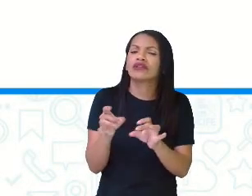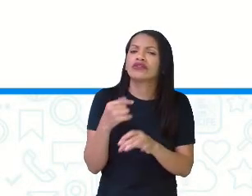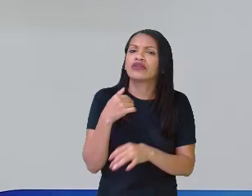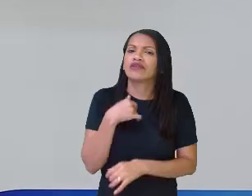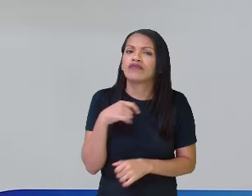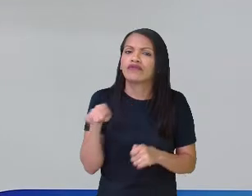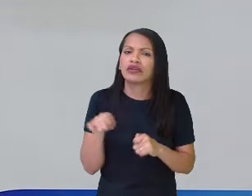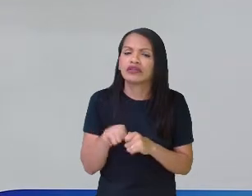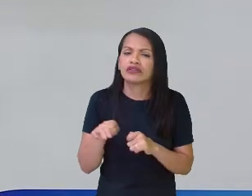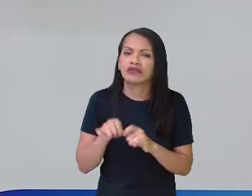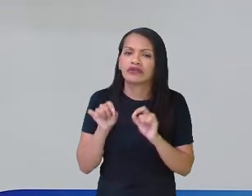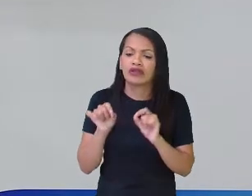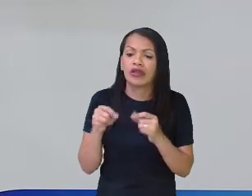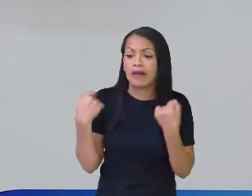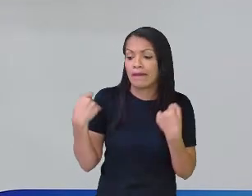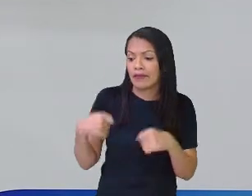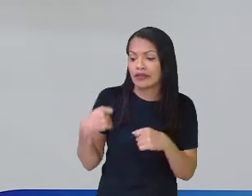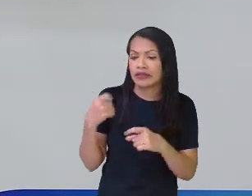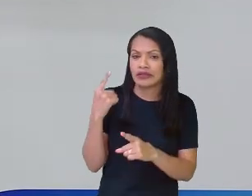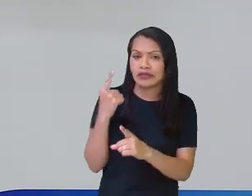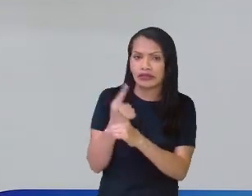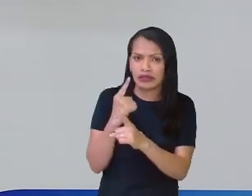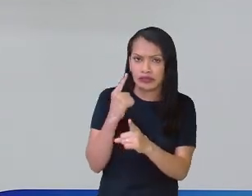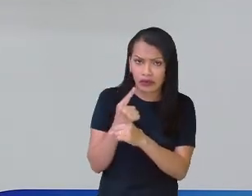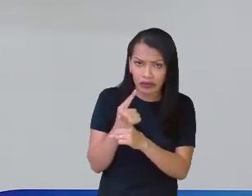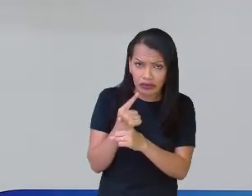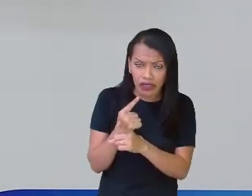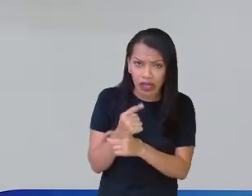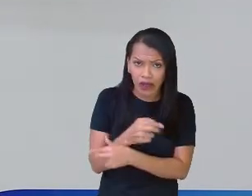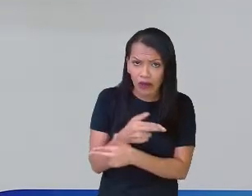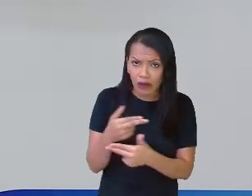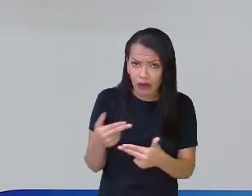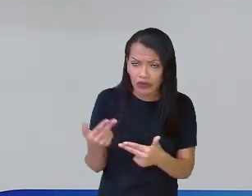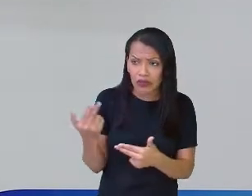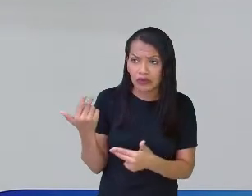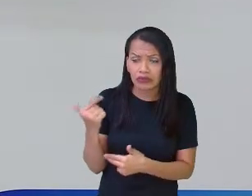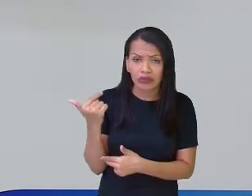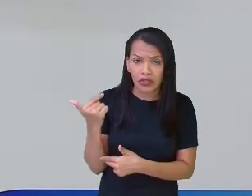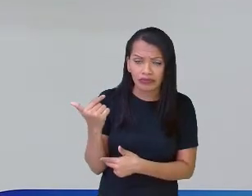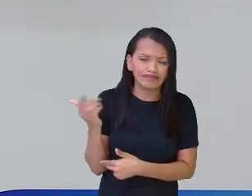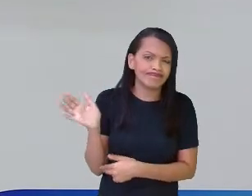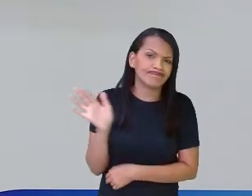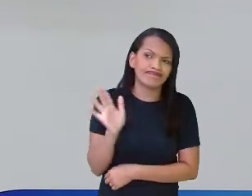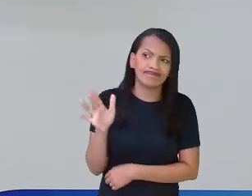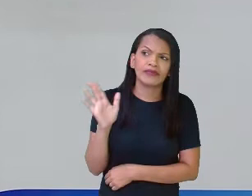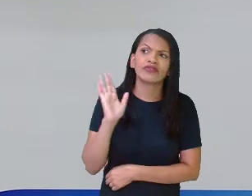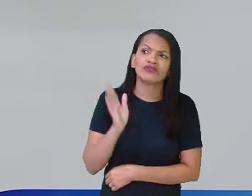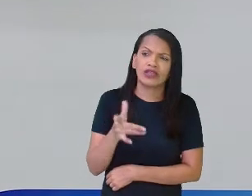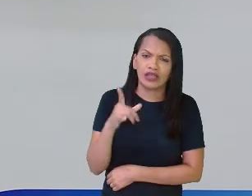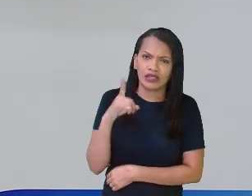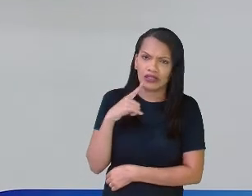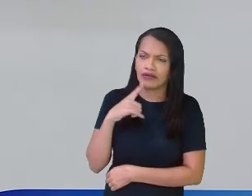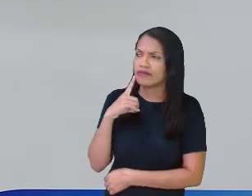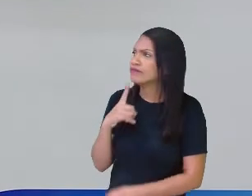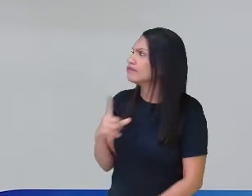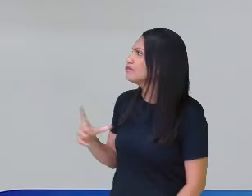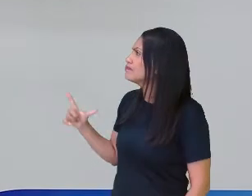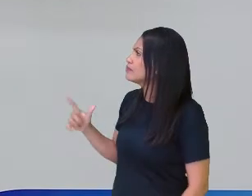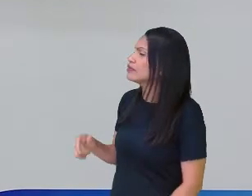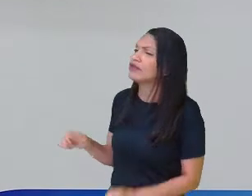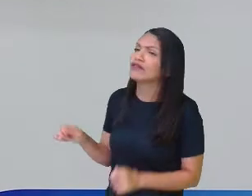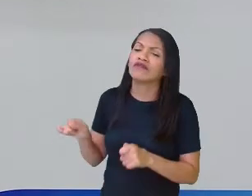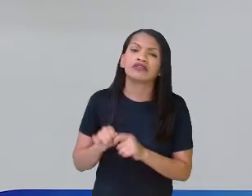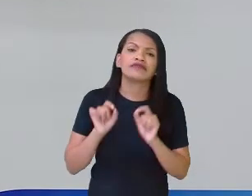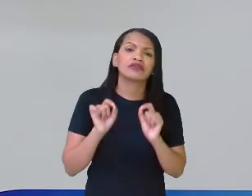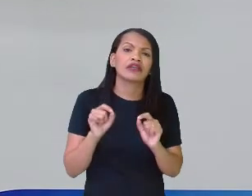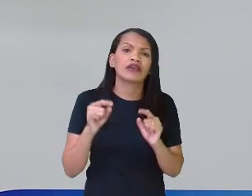Eu preciso encontrar dados onde não existe? Não. Você vai fazer uma adição